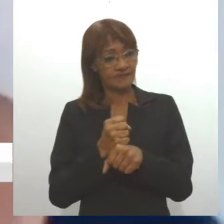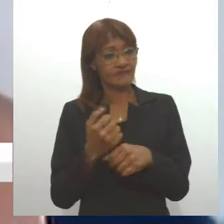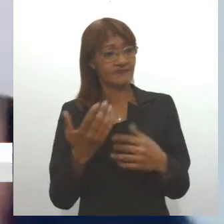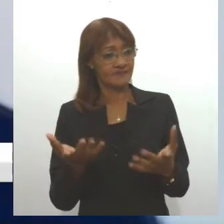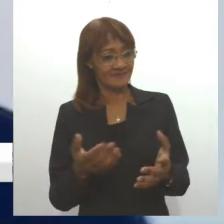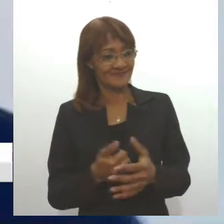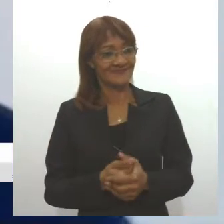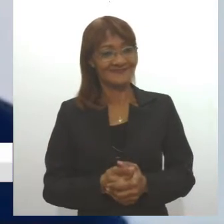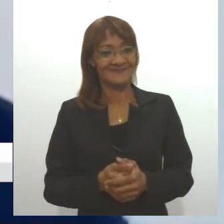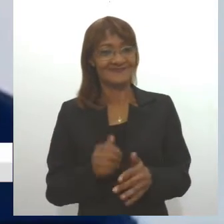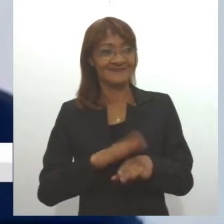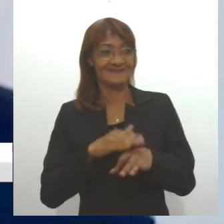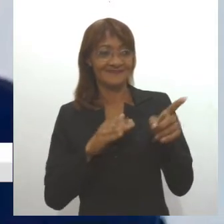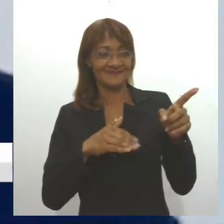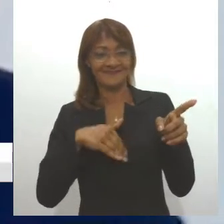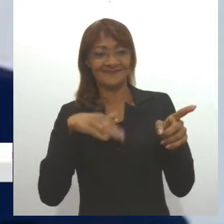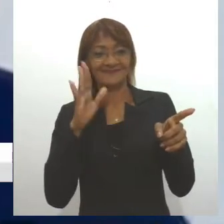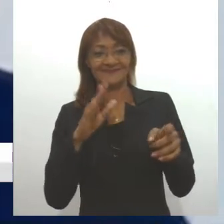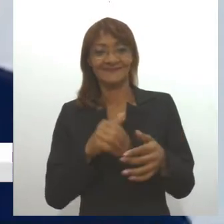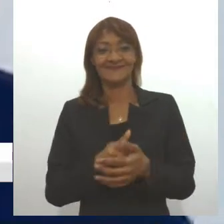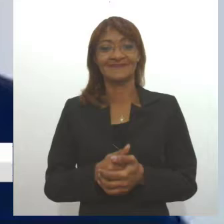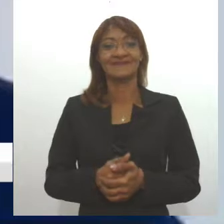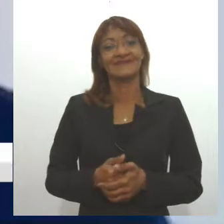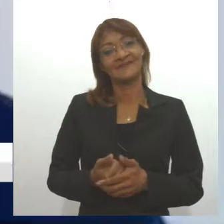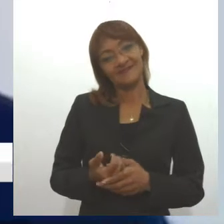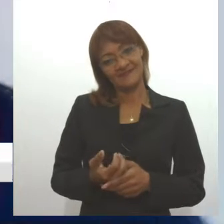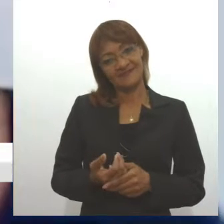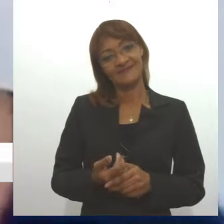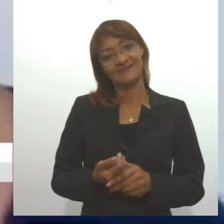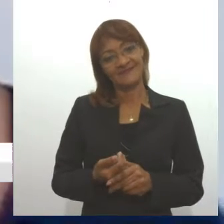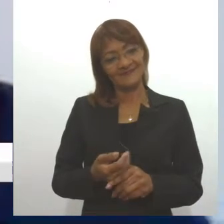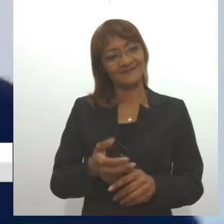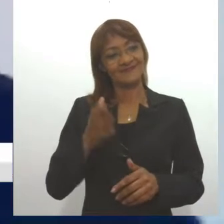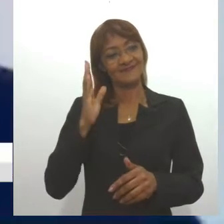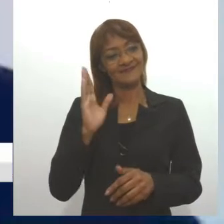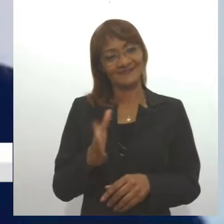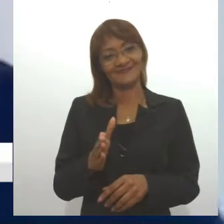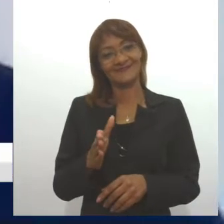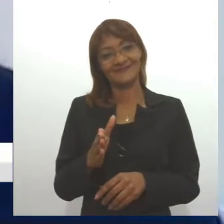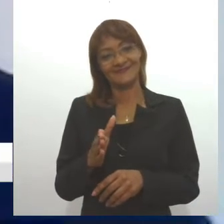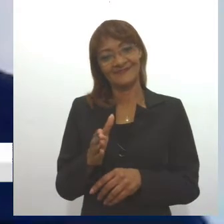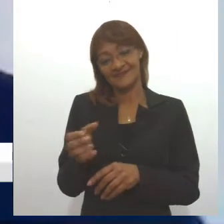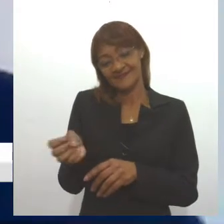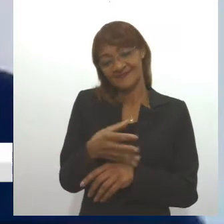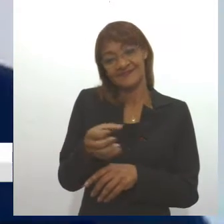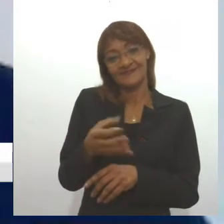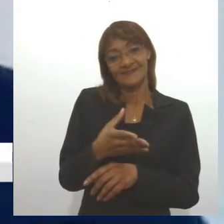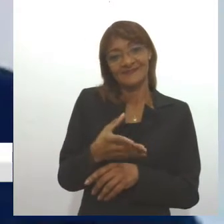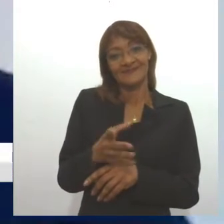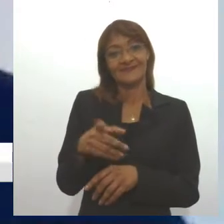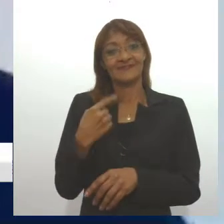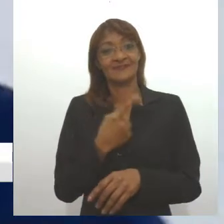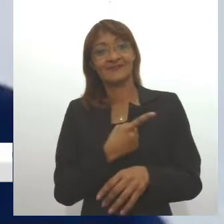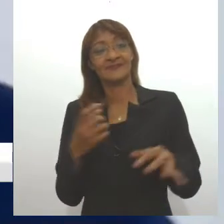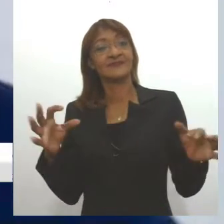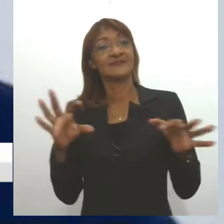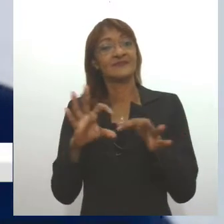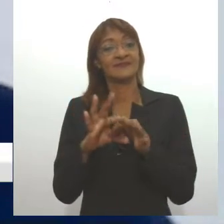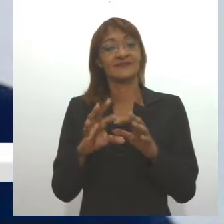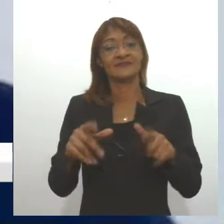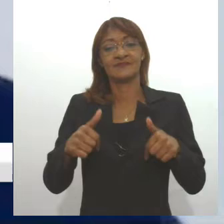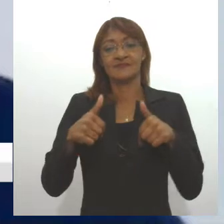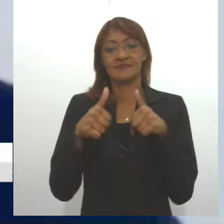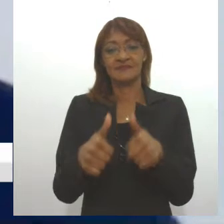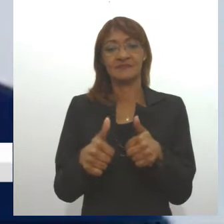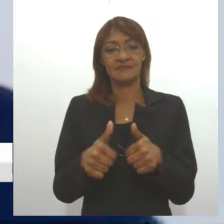tempo que eu, a Amo Ser Trans é uma instituição relativamente recente, né, E a gente está se somando a essa luta junto